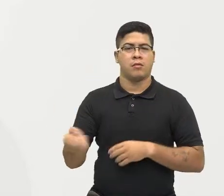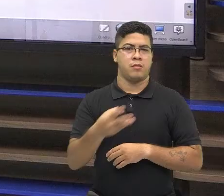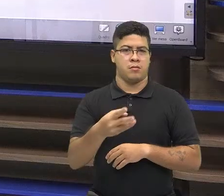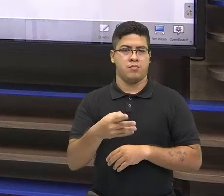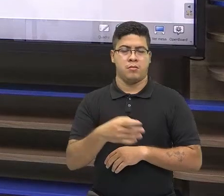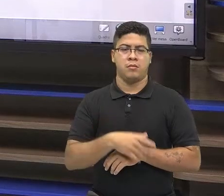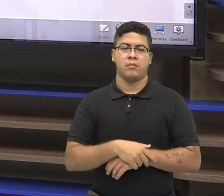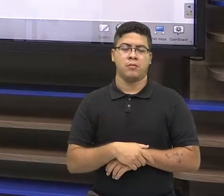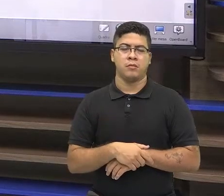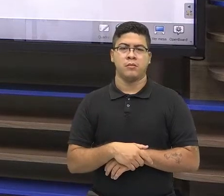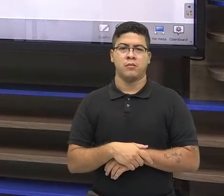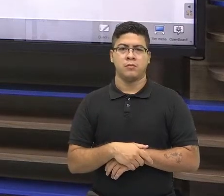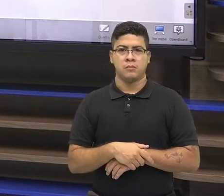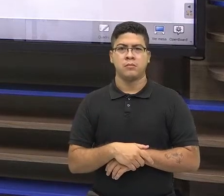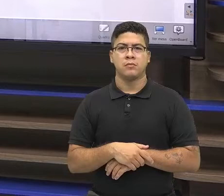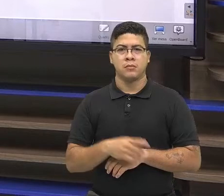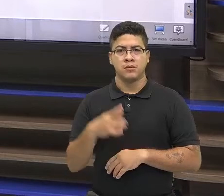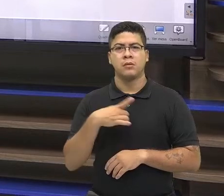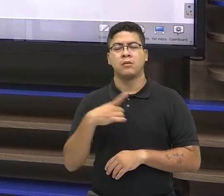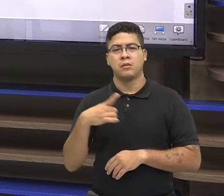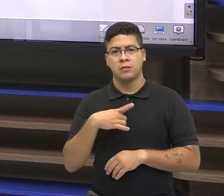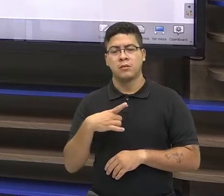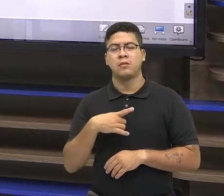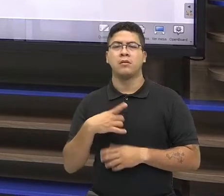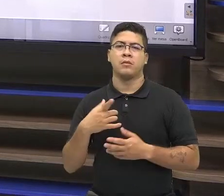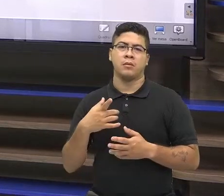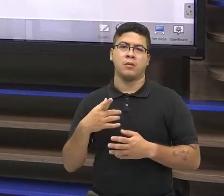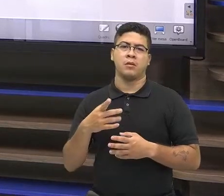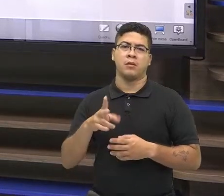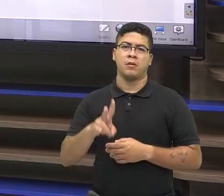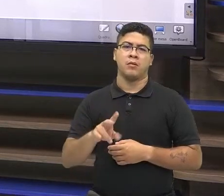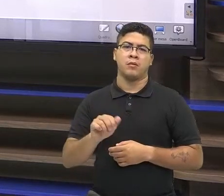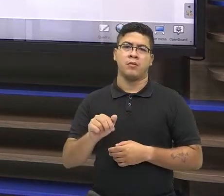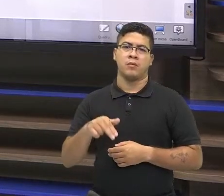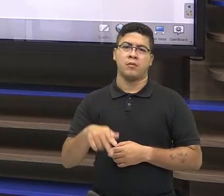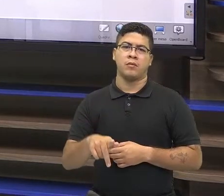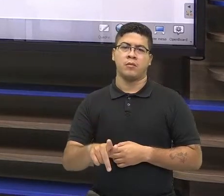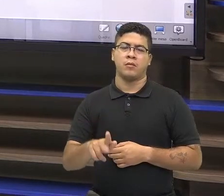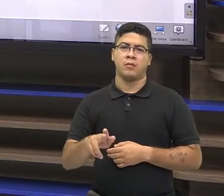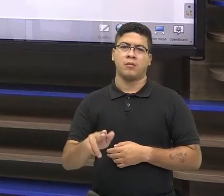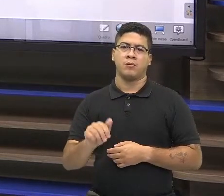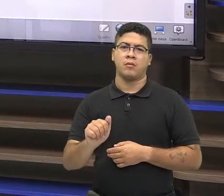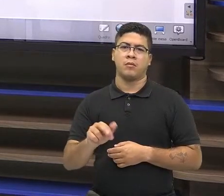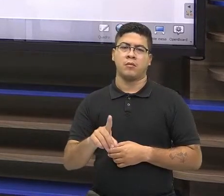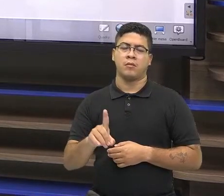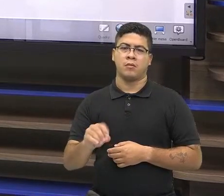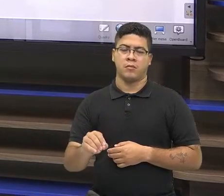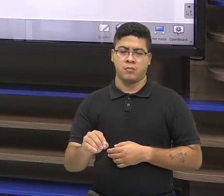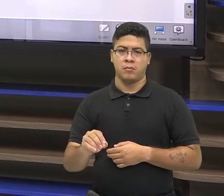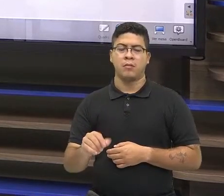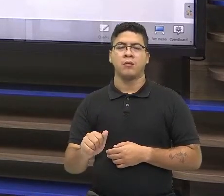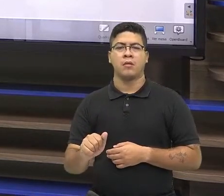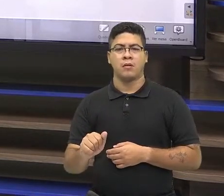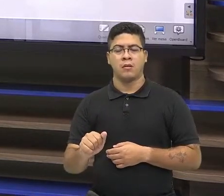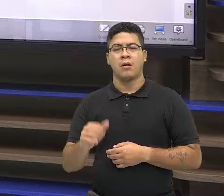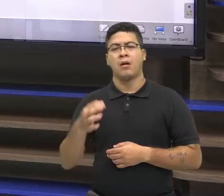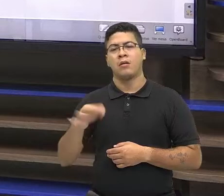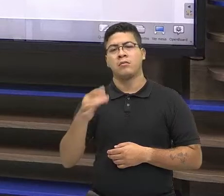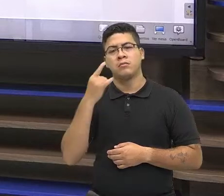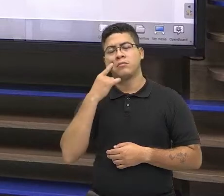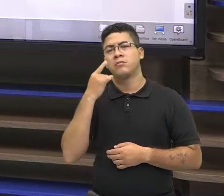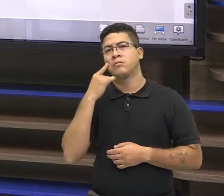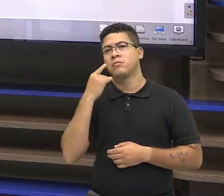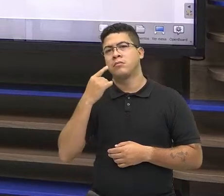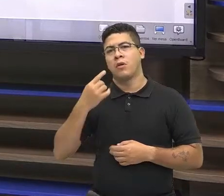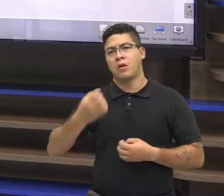lá também nas vanguardas, por isso que diz, olha, eles têm característica, né? Eles foram, né,